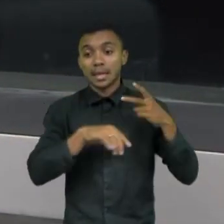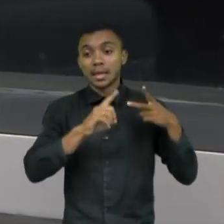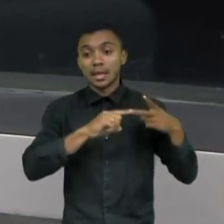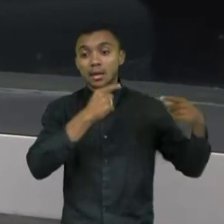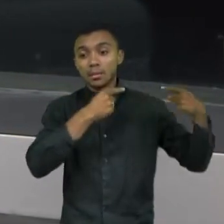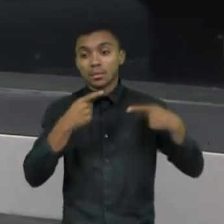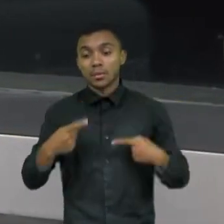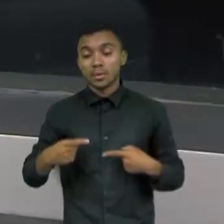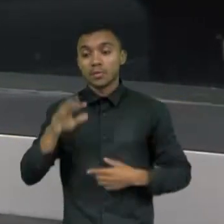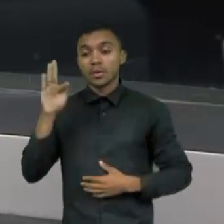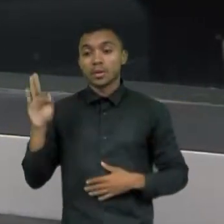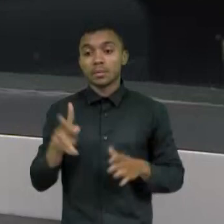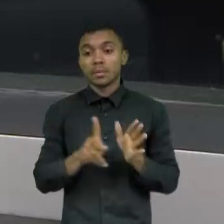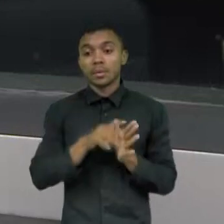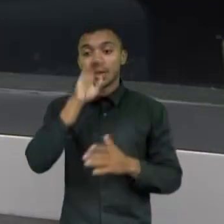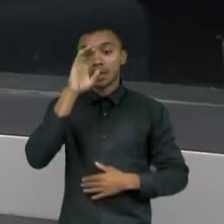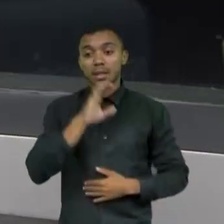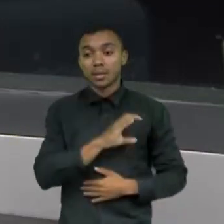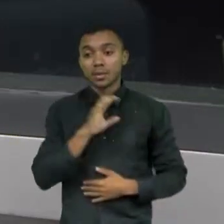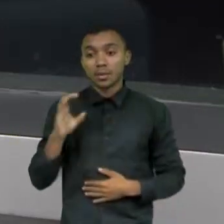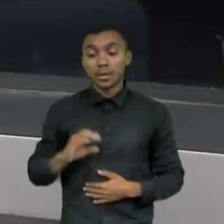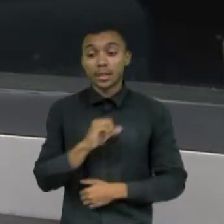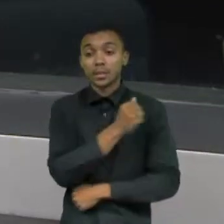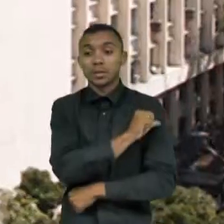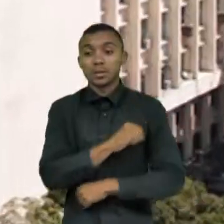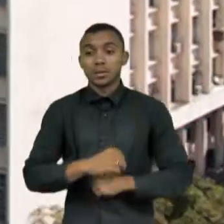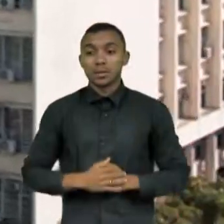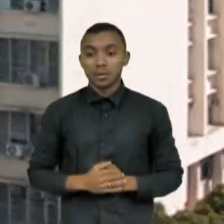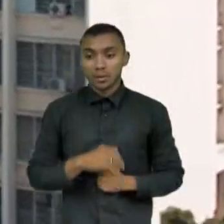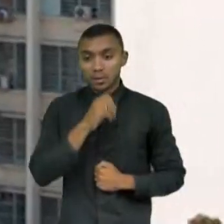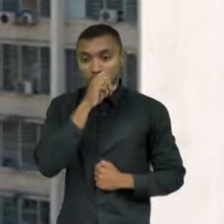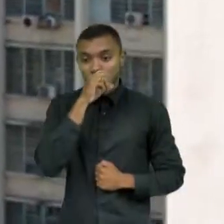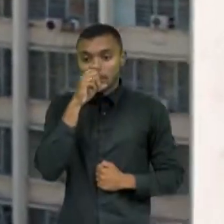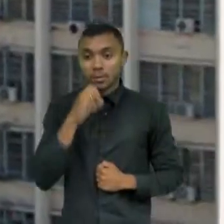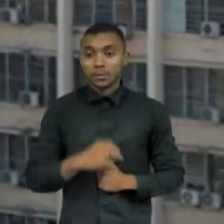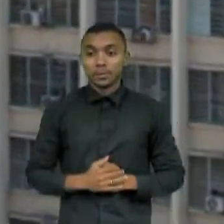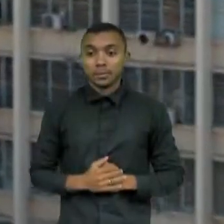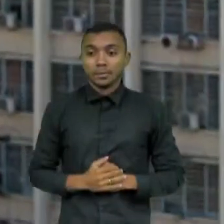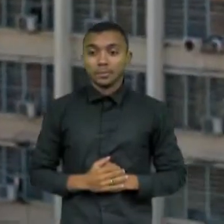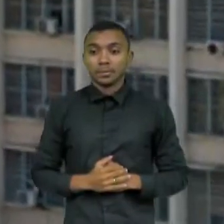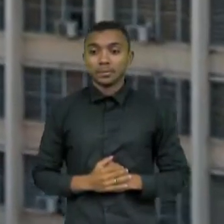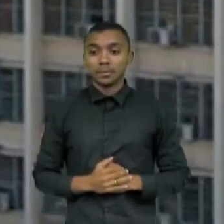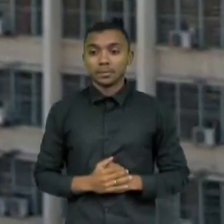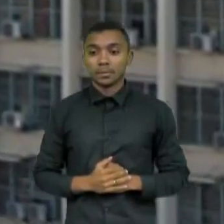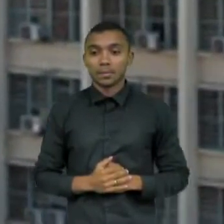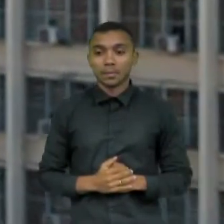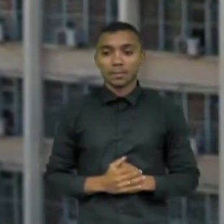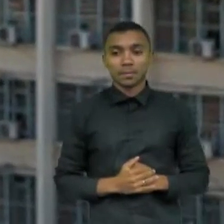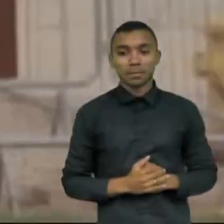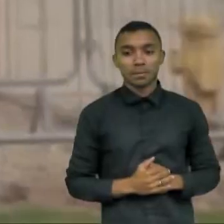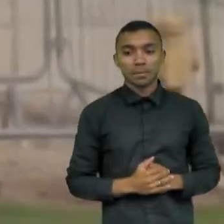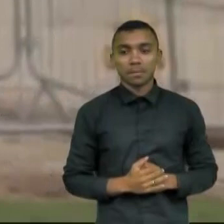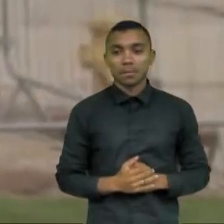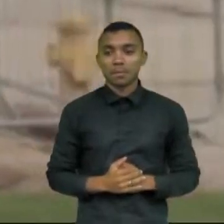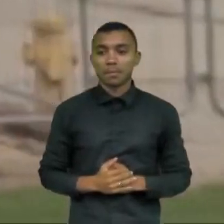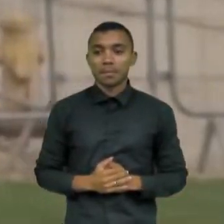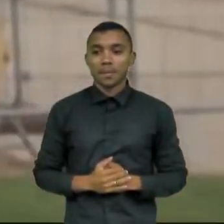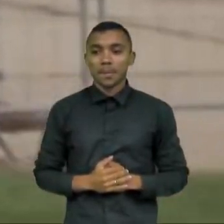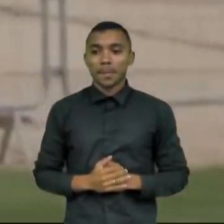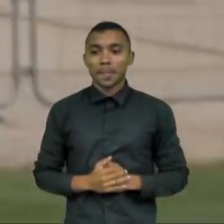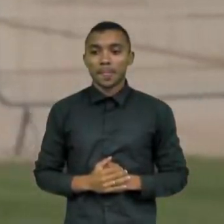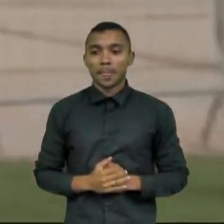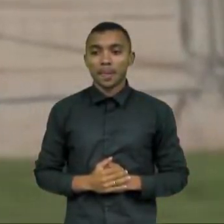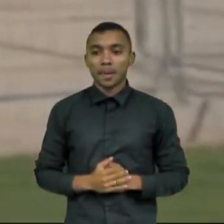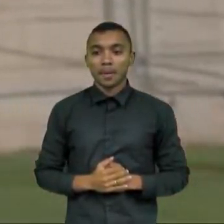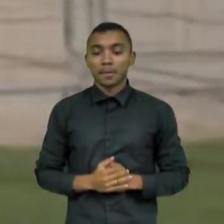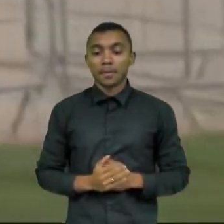Universidade Católica do Rio de Janeiro. De acordo com o levantamento da PUC do Rio de Janeiro, os ataques nas